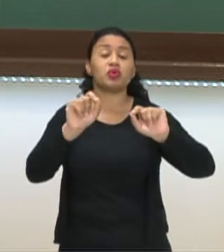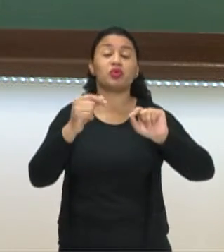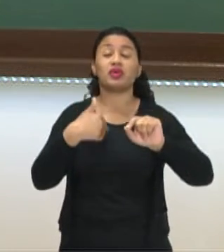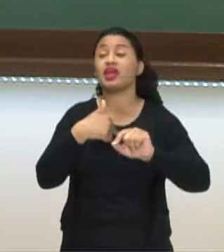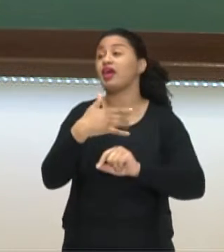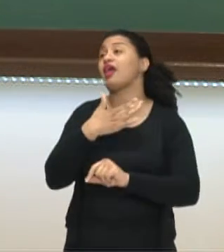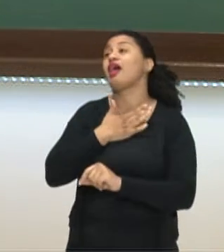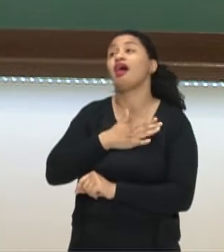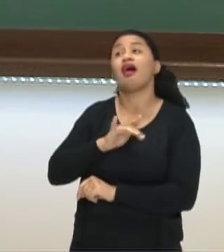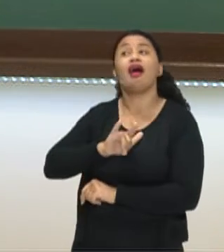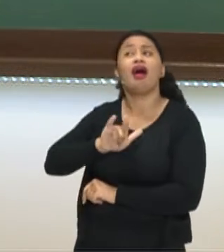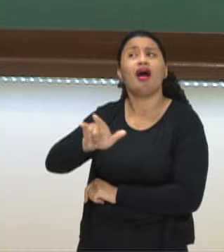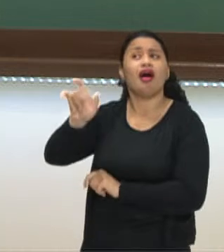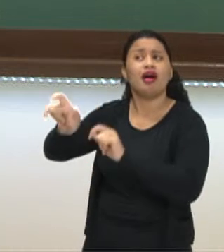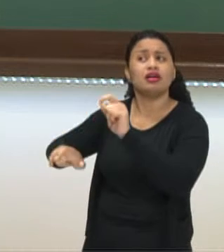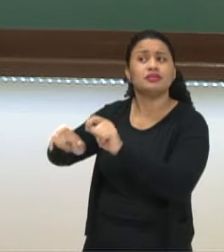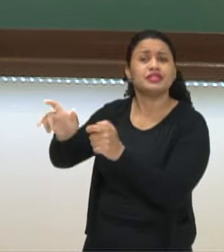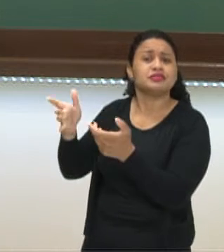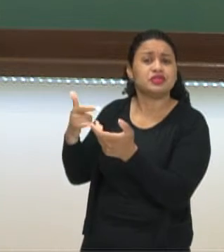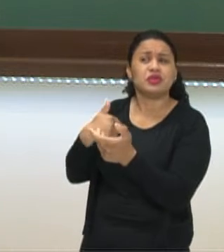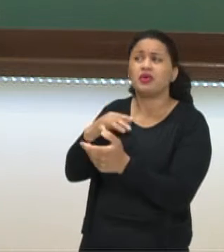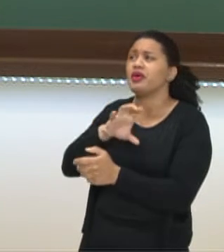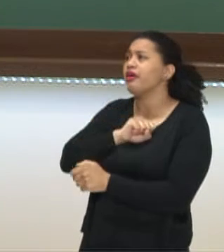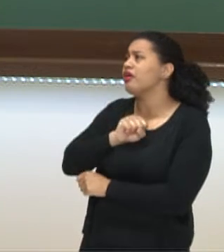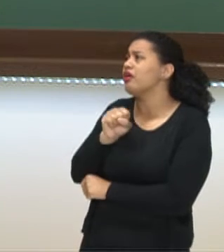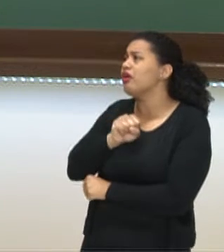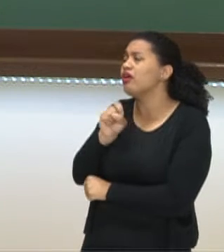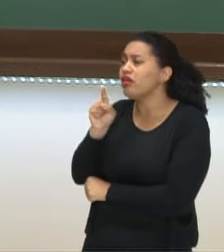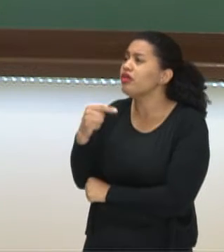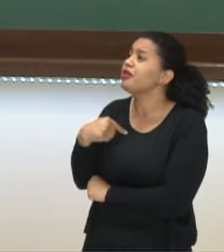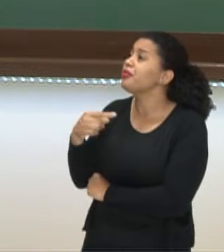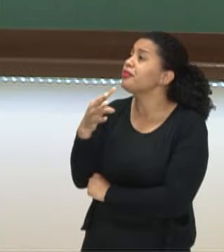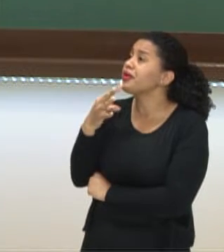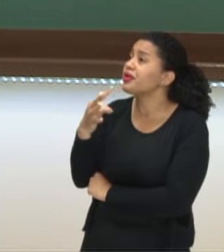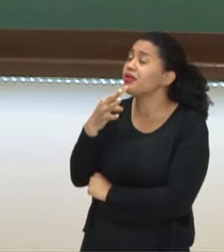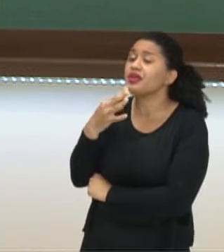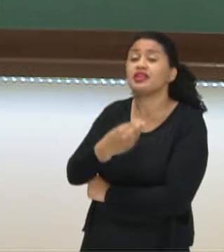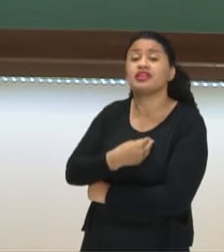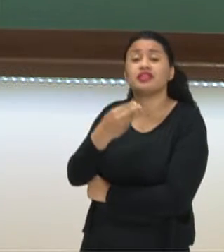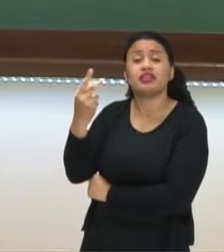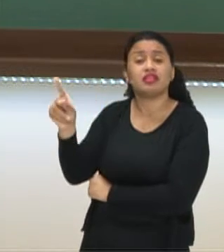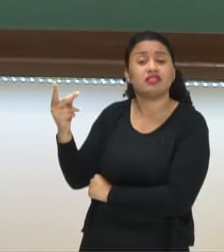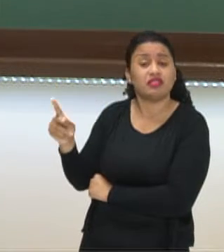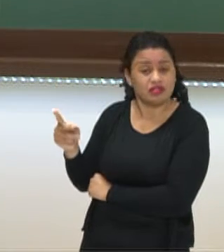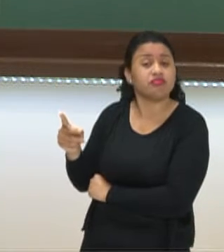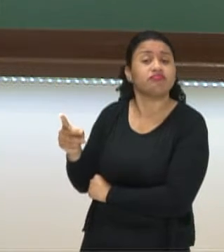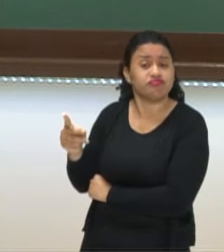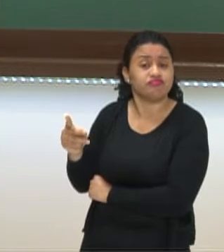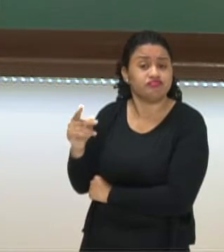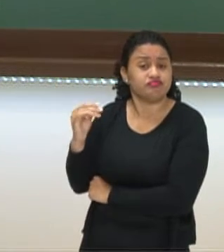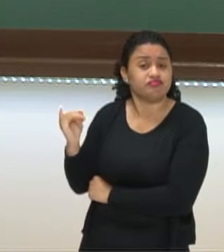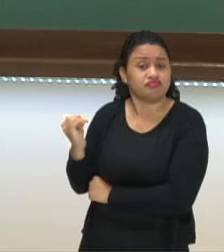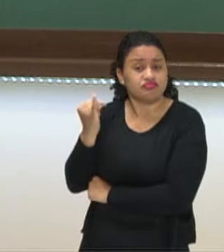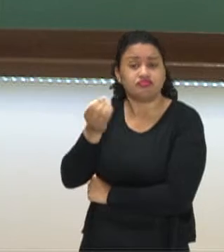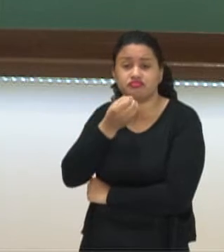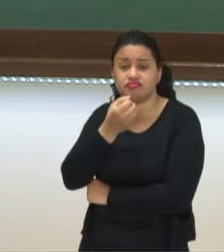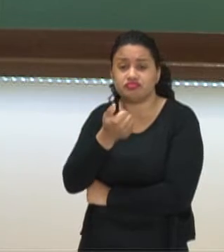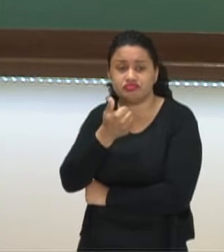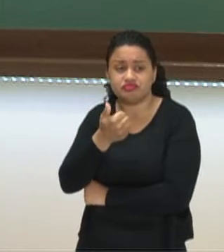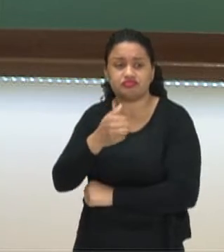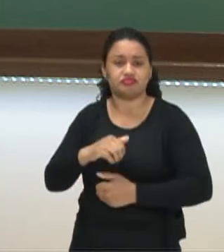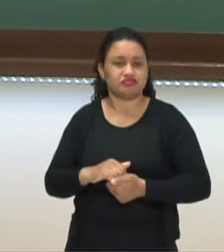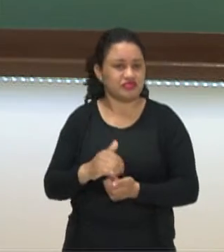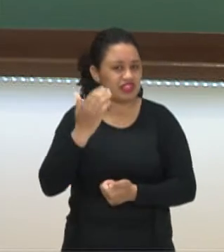fãs das pessoas que estão sendo entrevistadas, para eles conhecerem um pouquinho mais sobre a vida deles, ok?